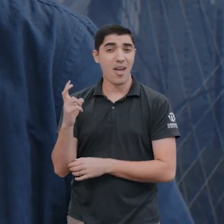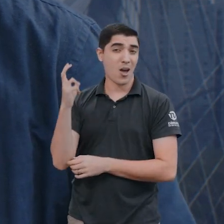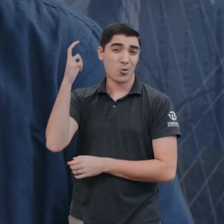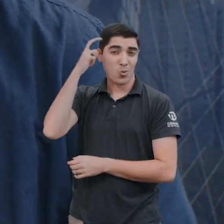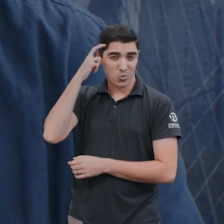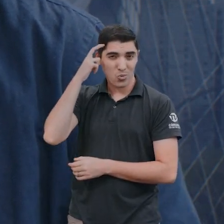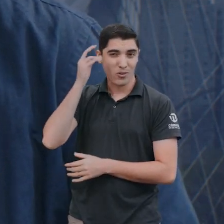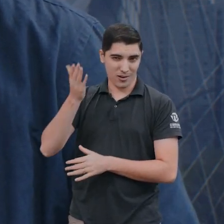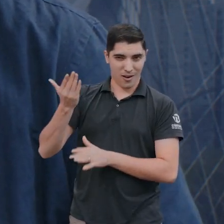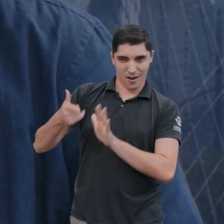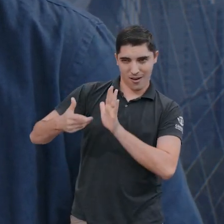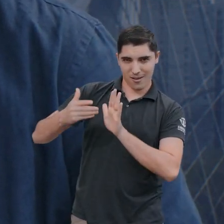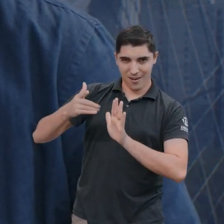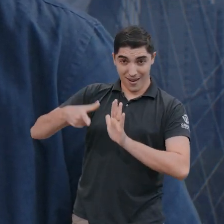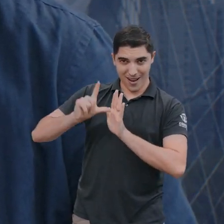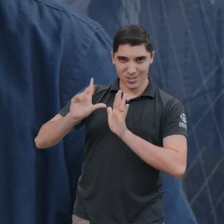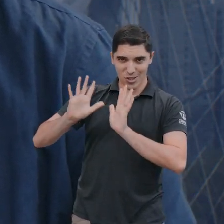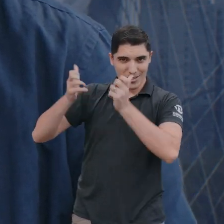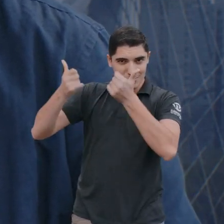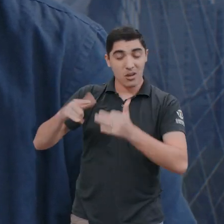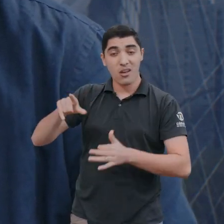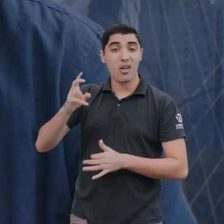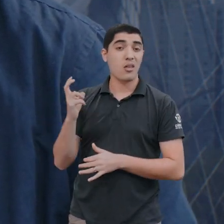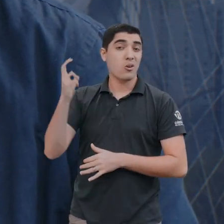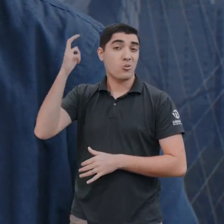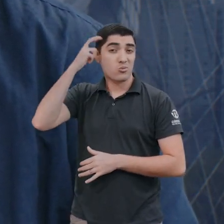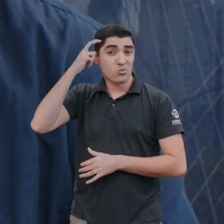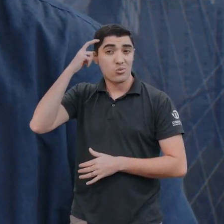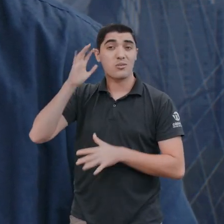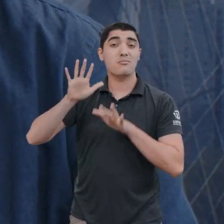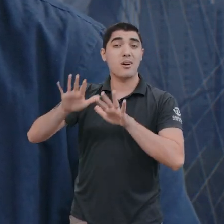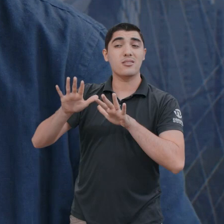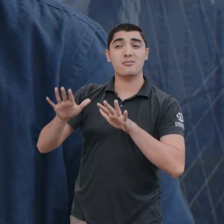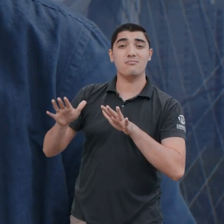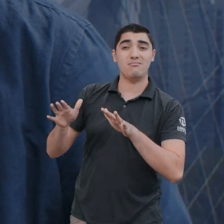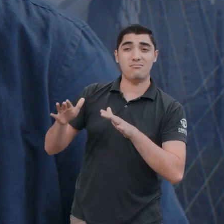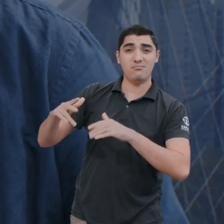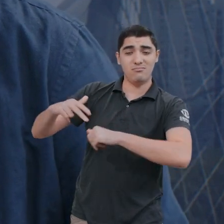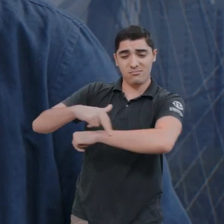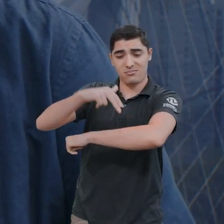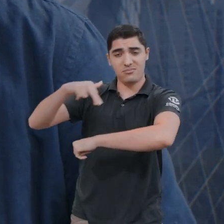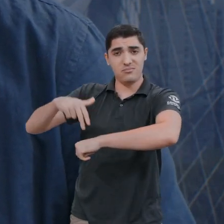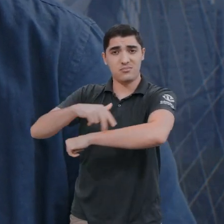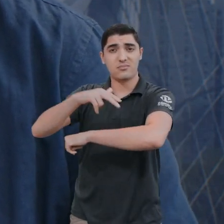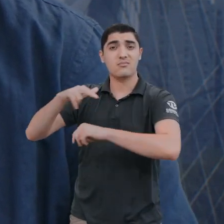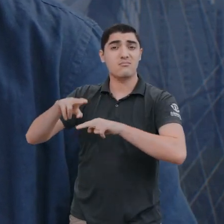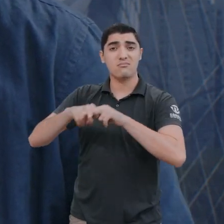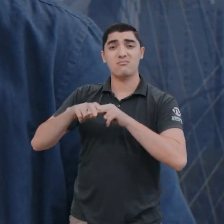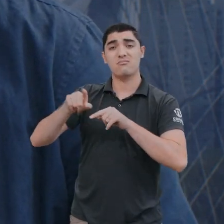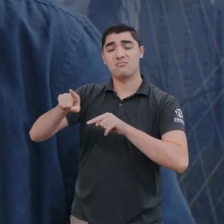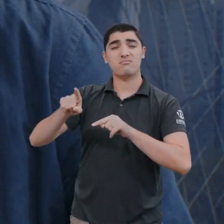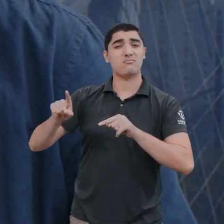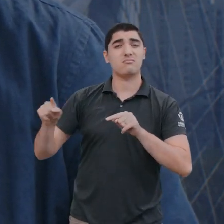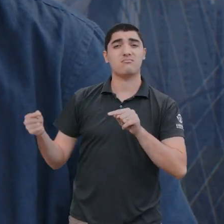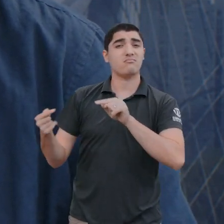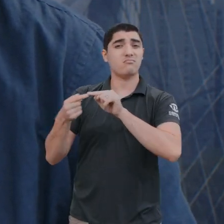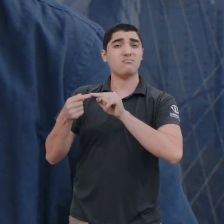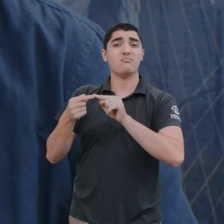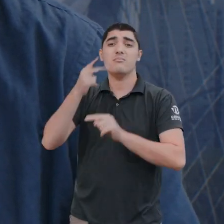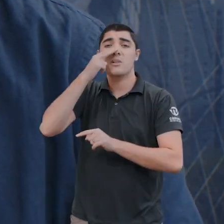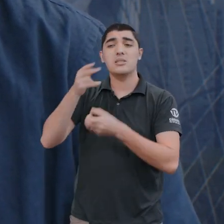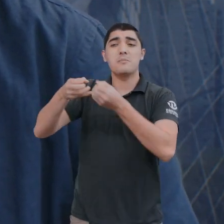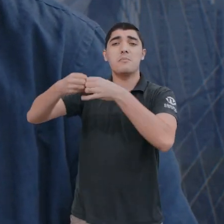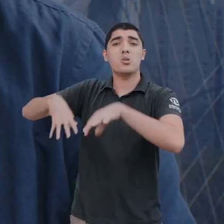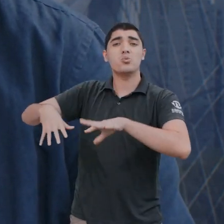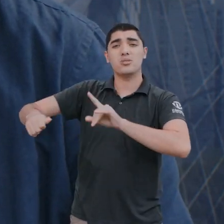cultura, como a gente falou anteriormente, isso é uma cultura que tem uma visão de moda nociva, uma visão de moda